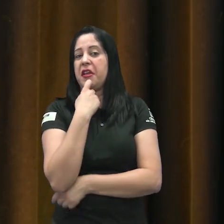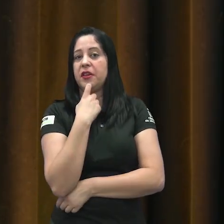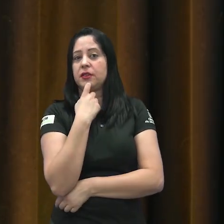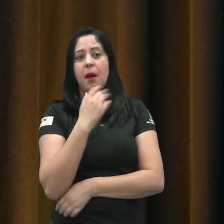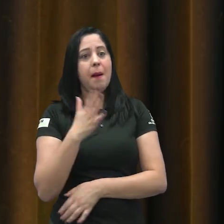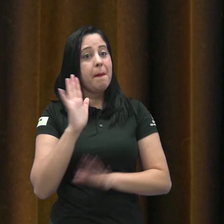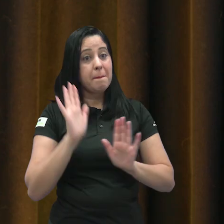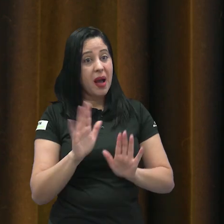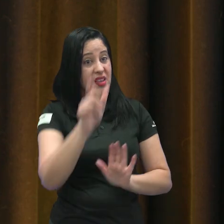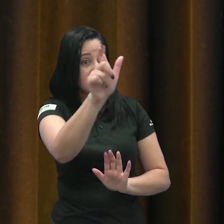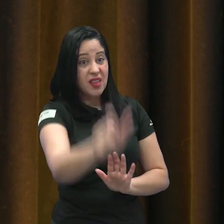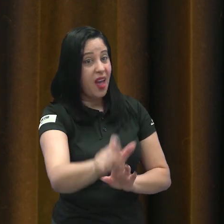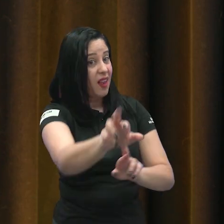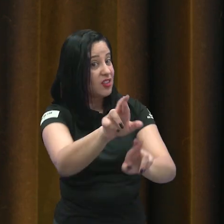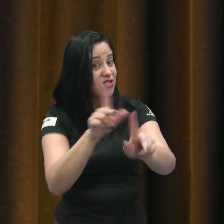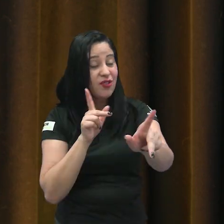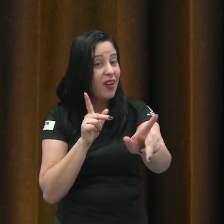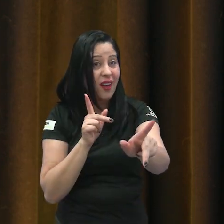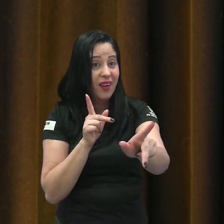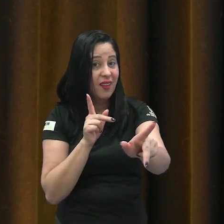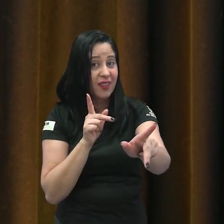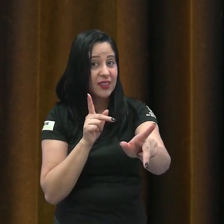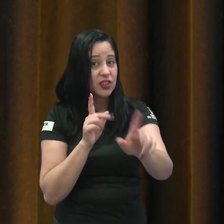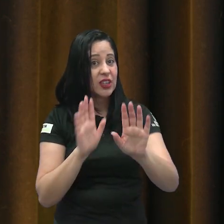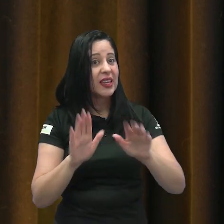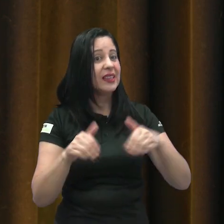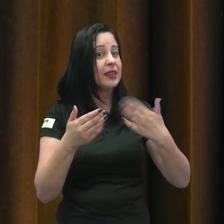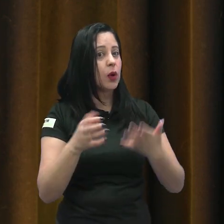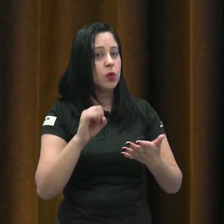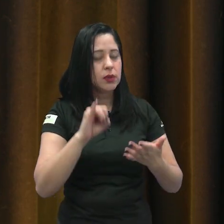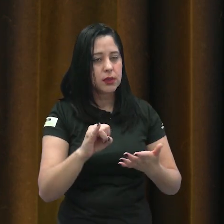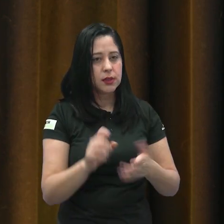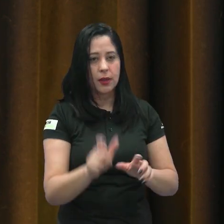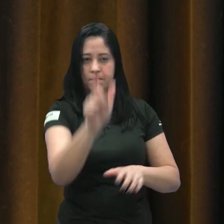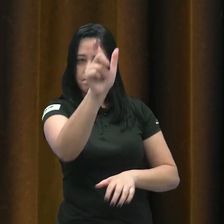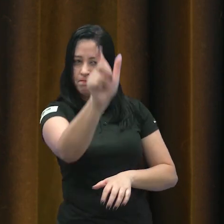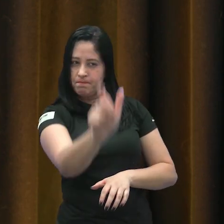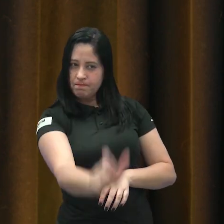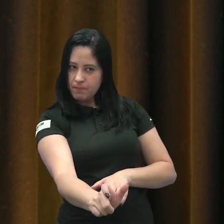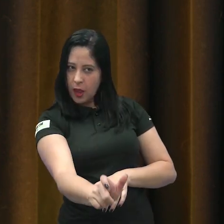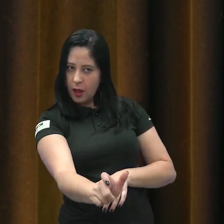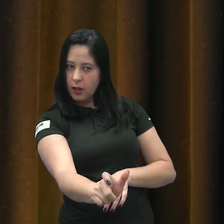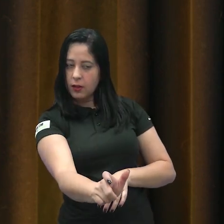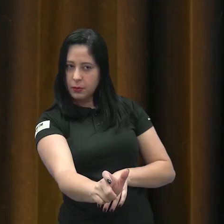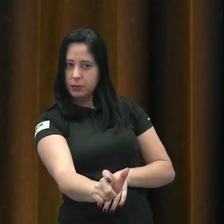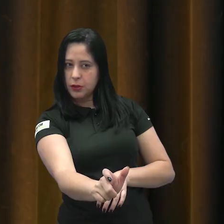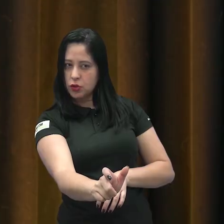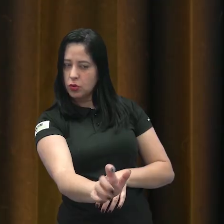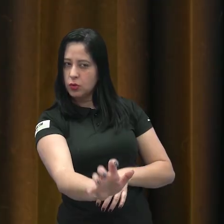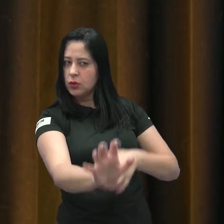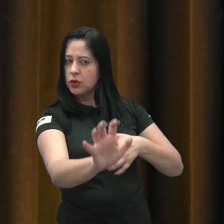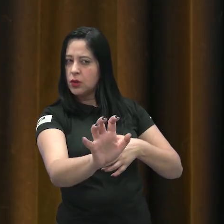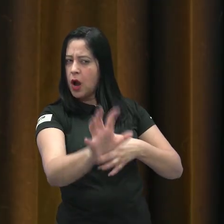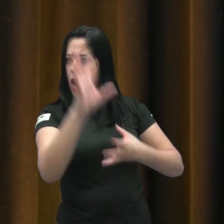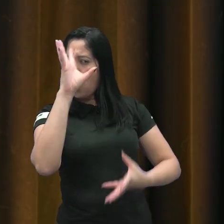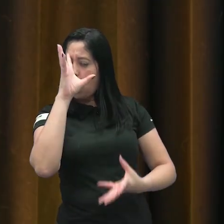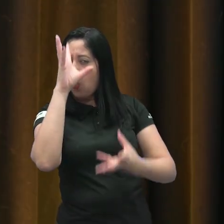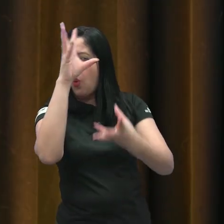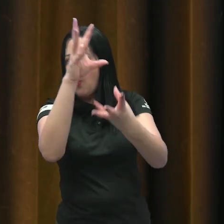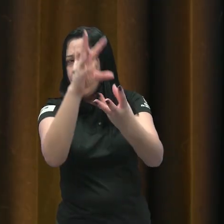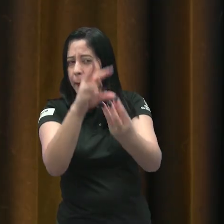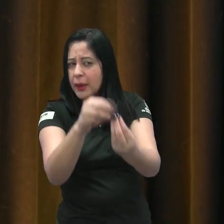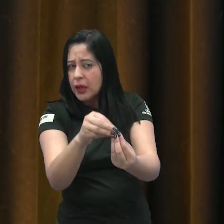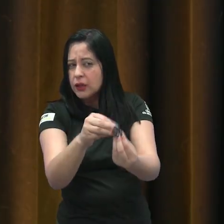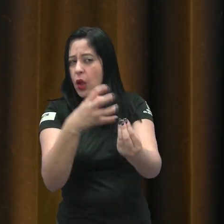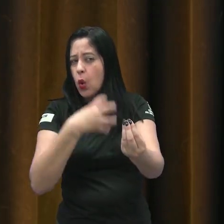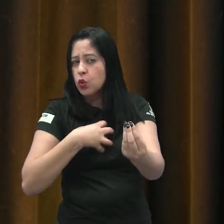Só que eu não sou você. Então, é a capacidade de você estar olhando com os olhos da outra pessoa. E isso é